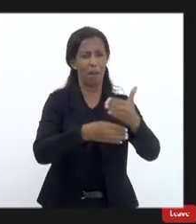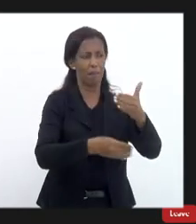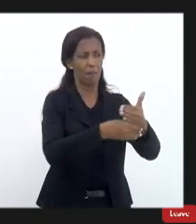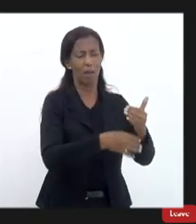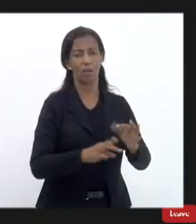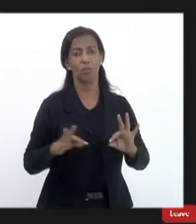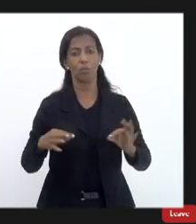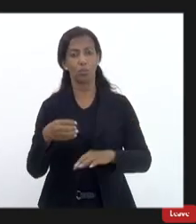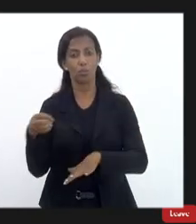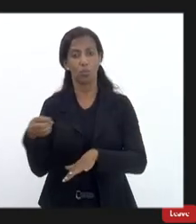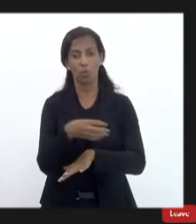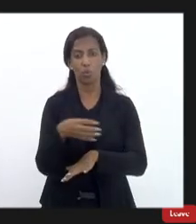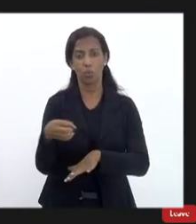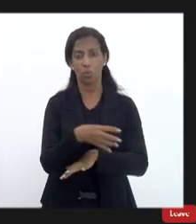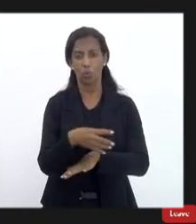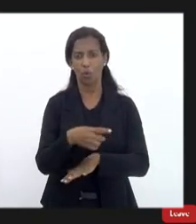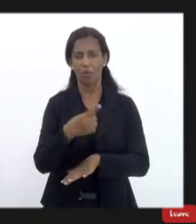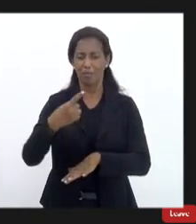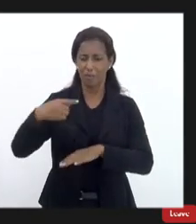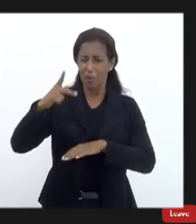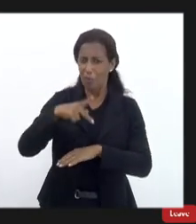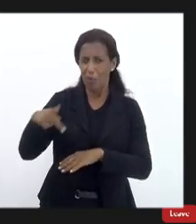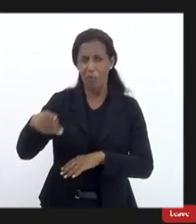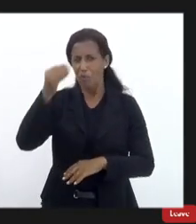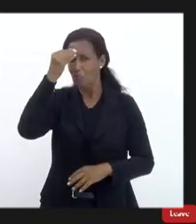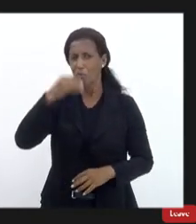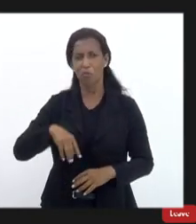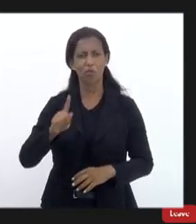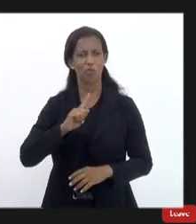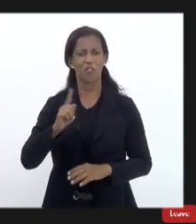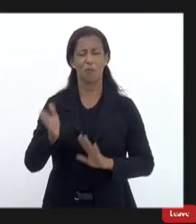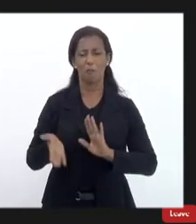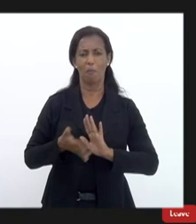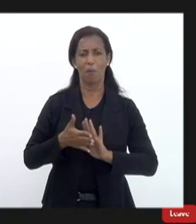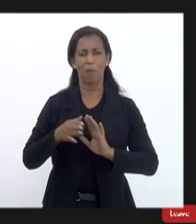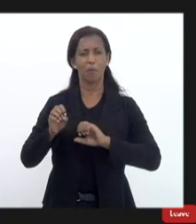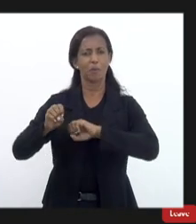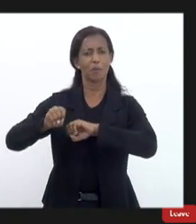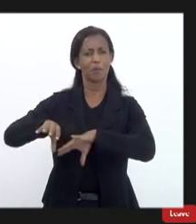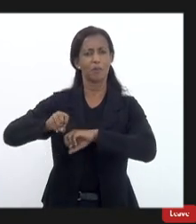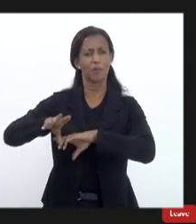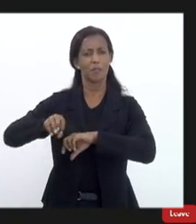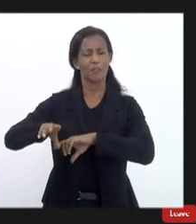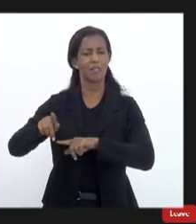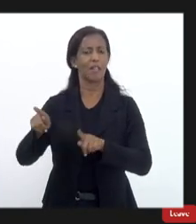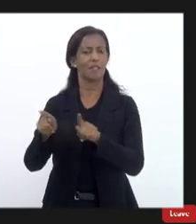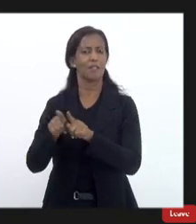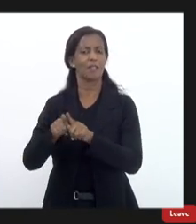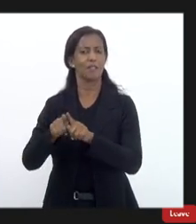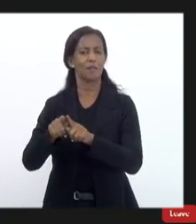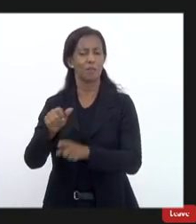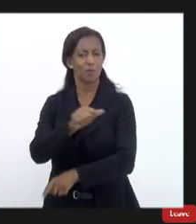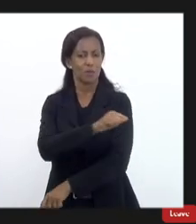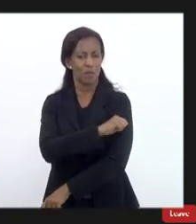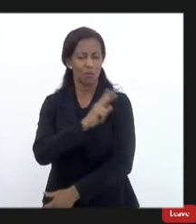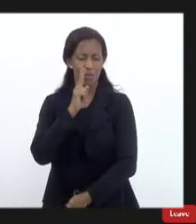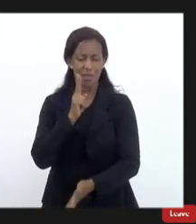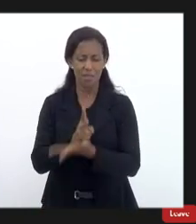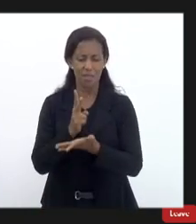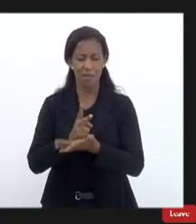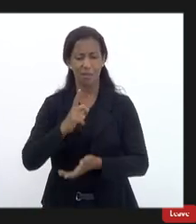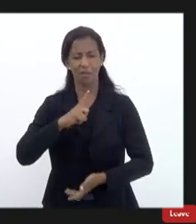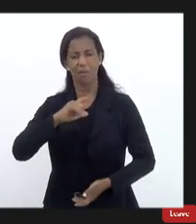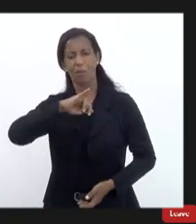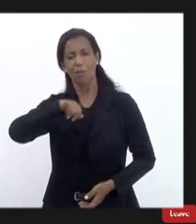novo, eles não desistiram do propósito de ensinar e educar os nossos alunos. Então, toda vez que eu tenho a